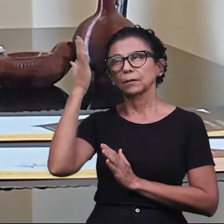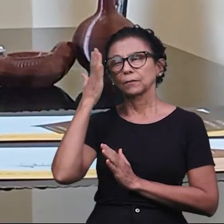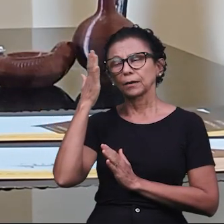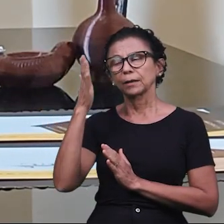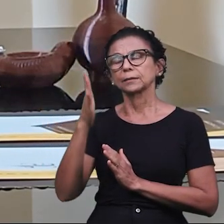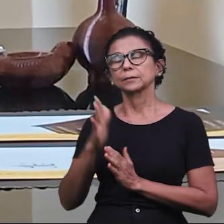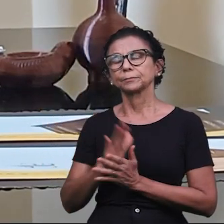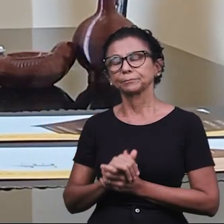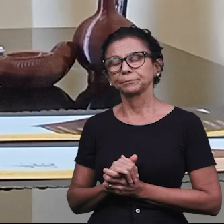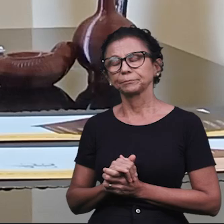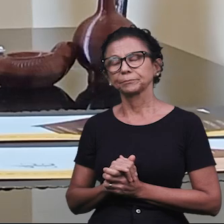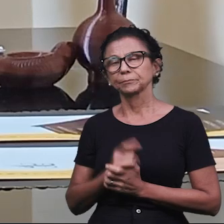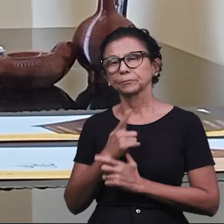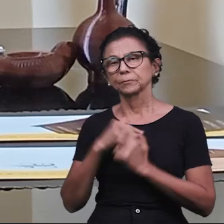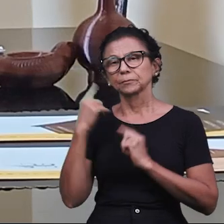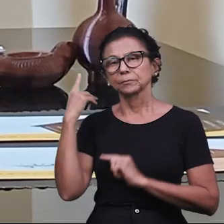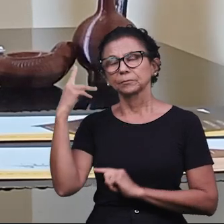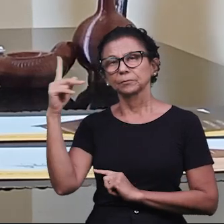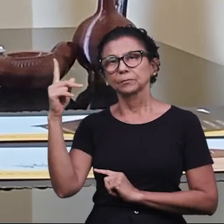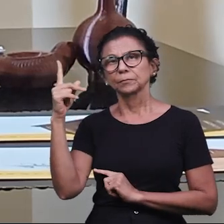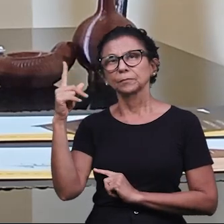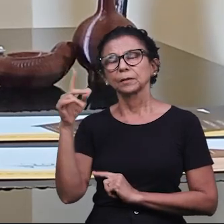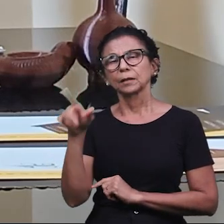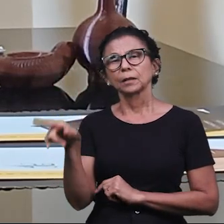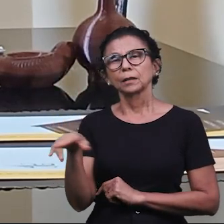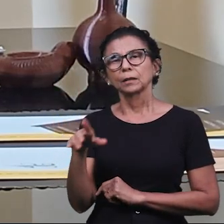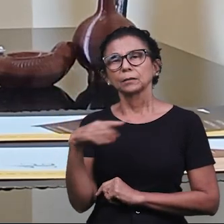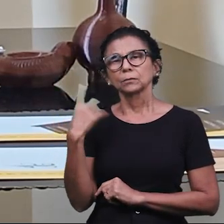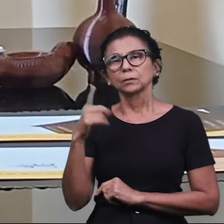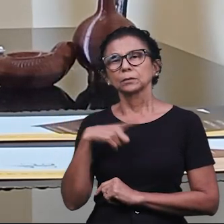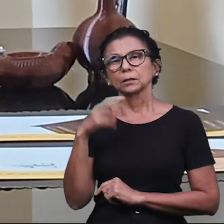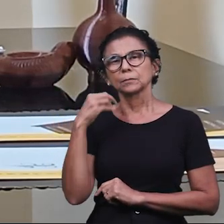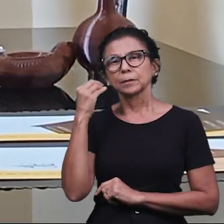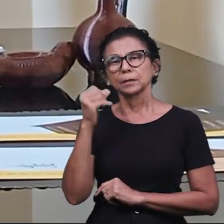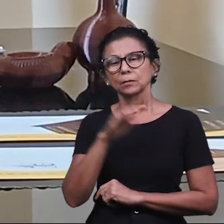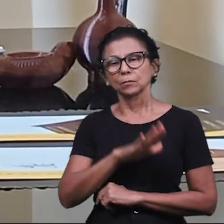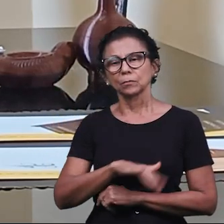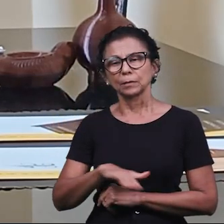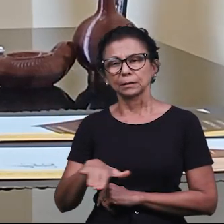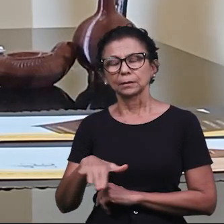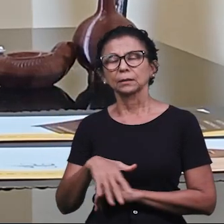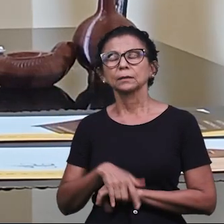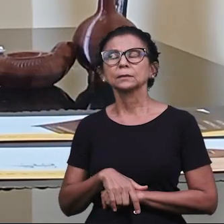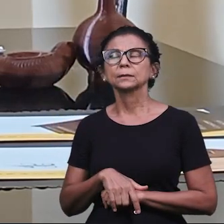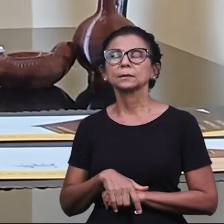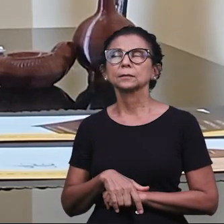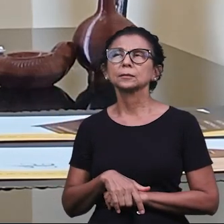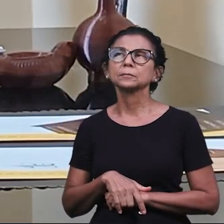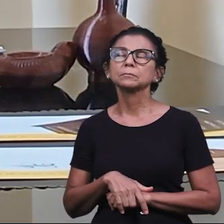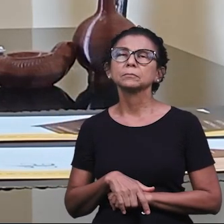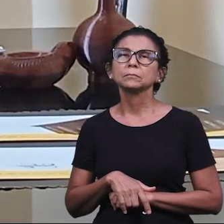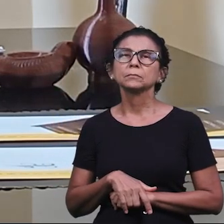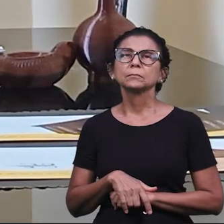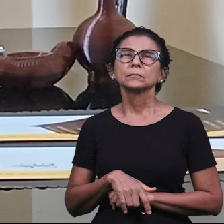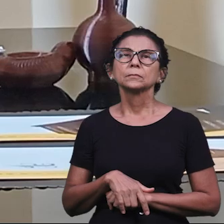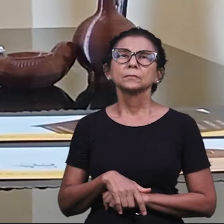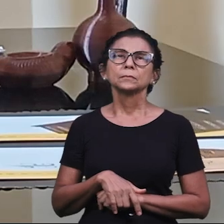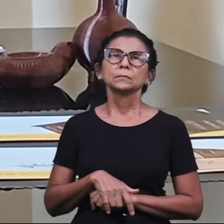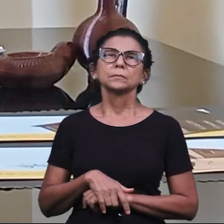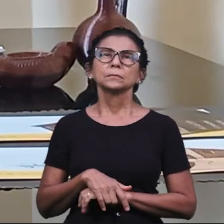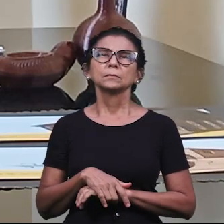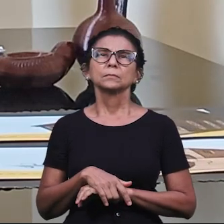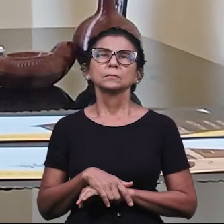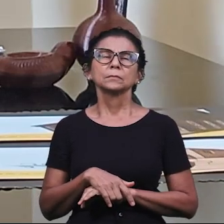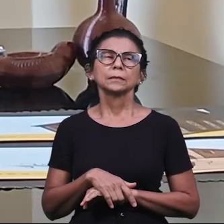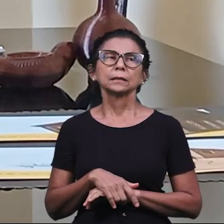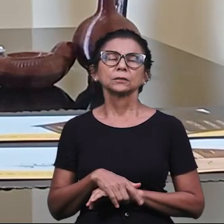Nós temos uma experiência de uma criança que a gente ia ter crescendo no Manaim, e na aula nós